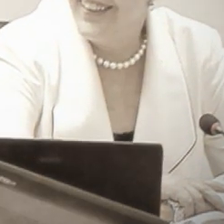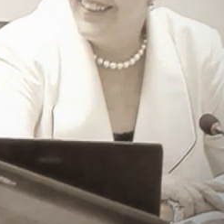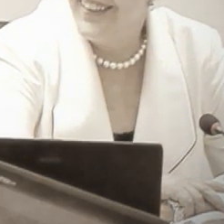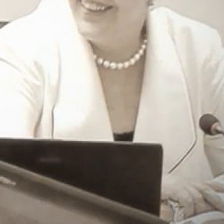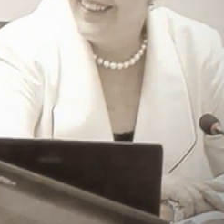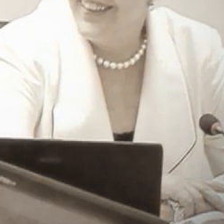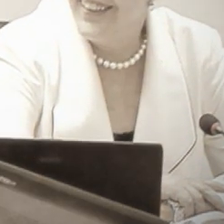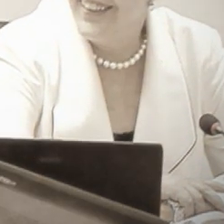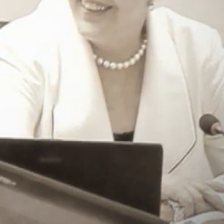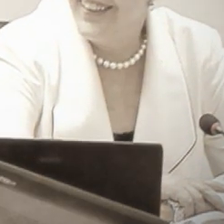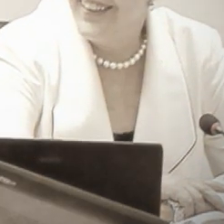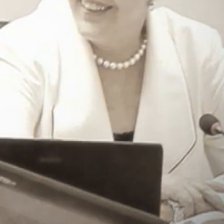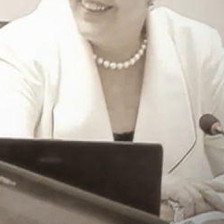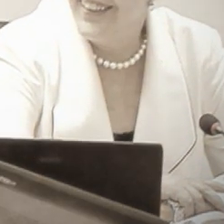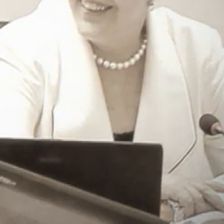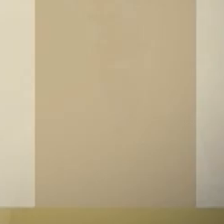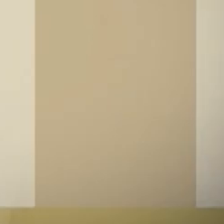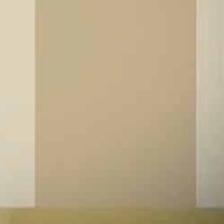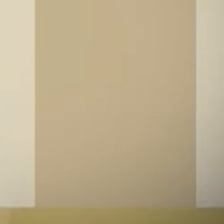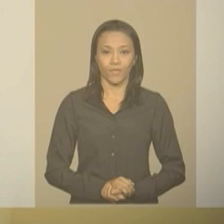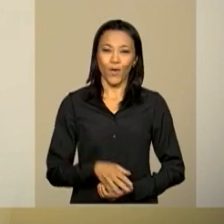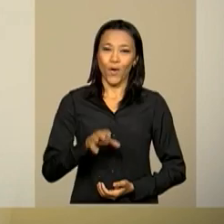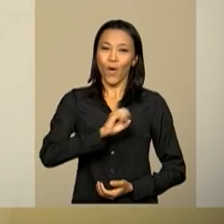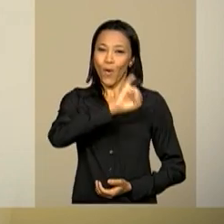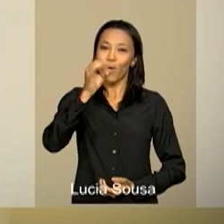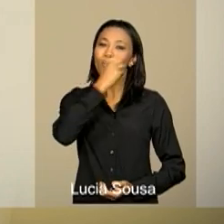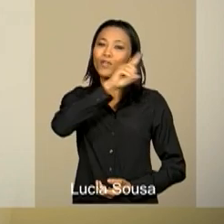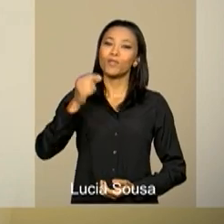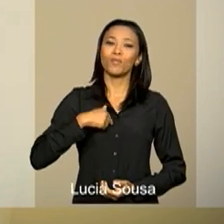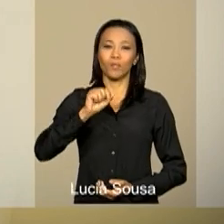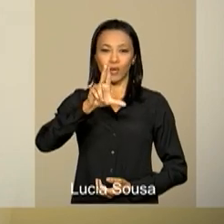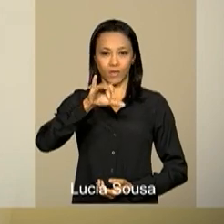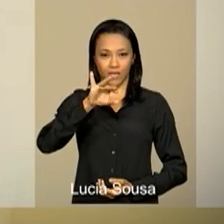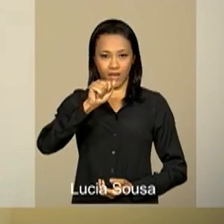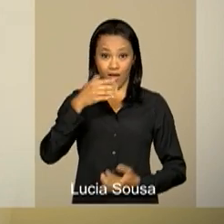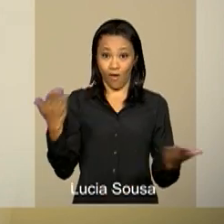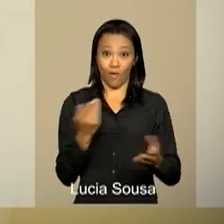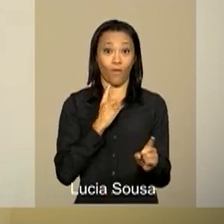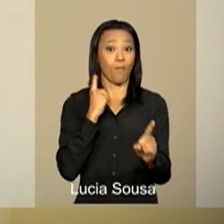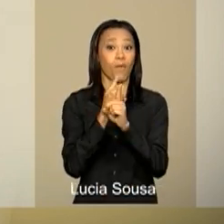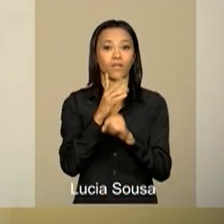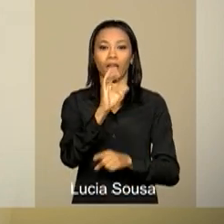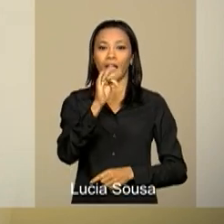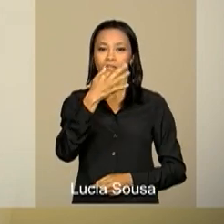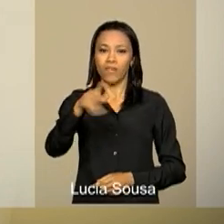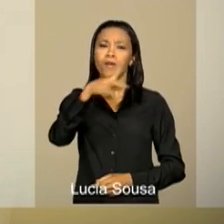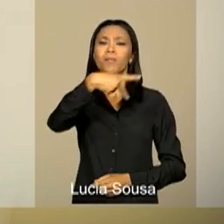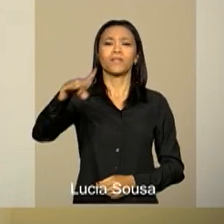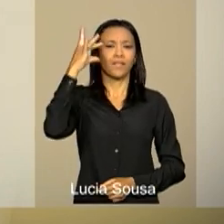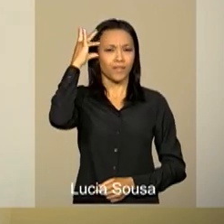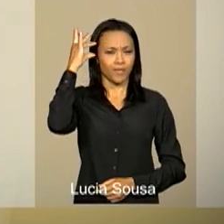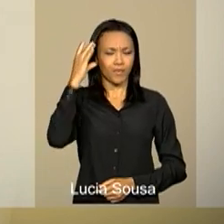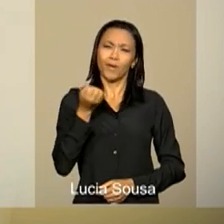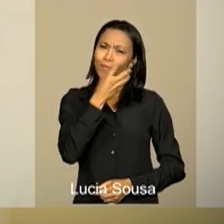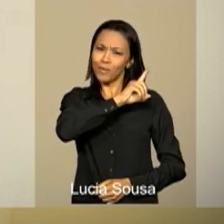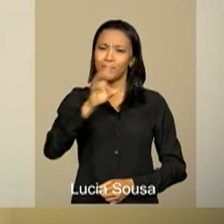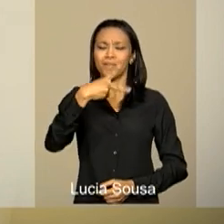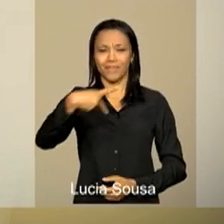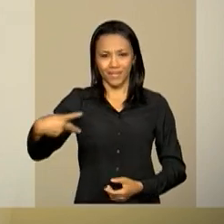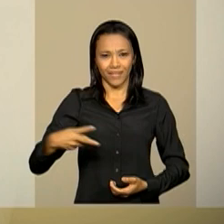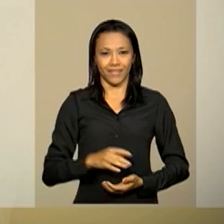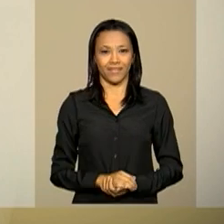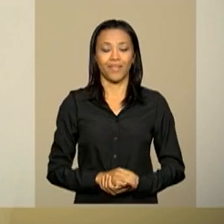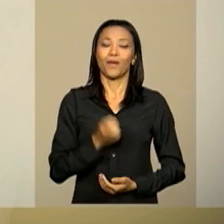café com a Presidenta Olá bom dia eu sou o Luciano Seixas e começa agora mais um café com a presidenta Dilma Bom dia